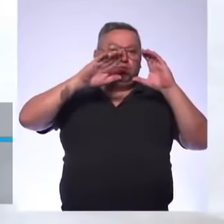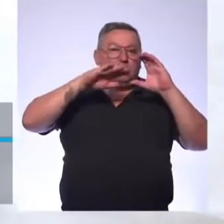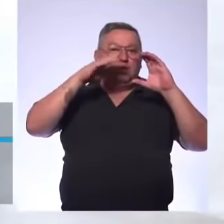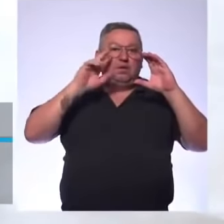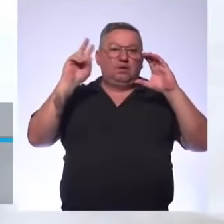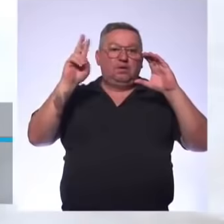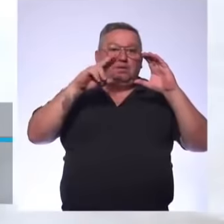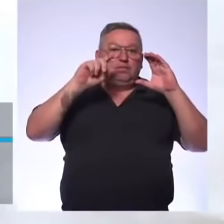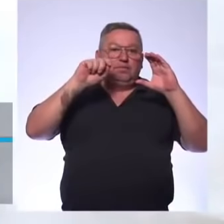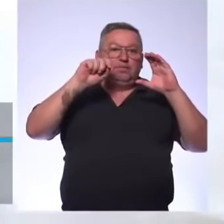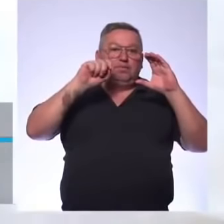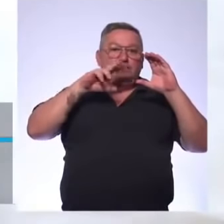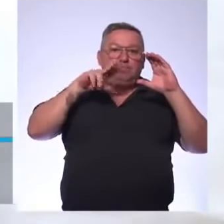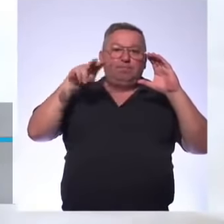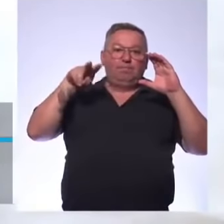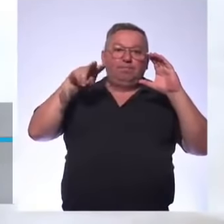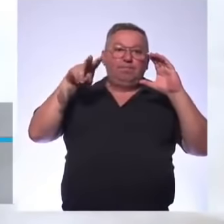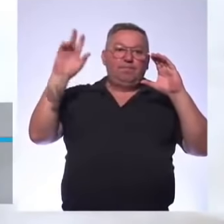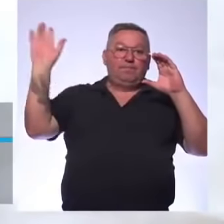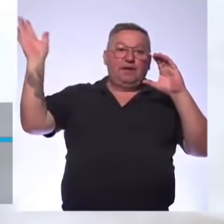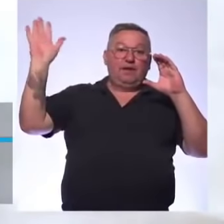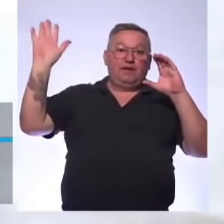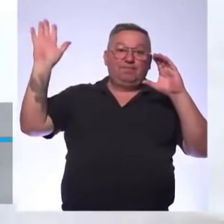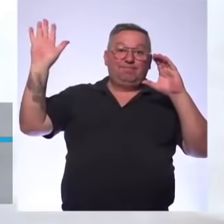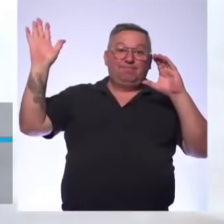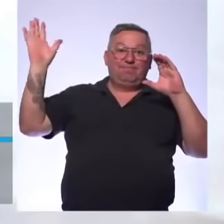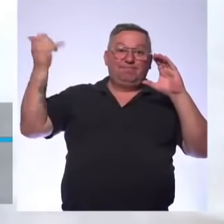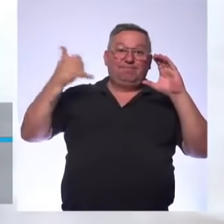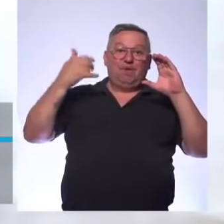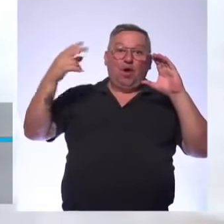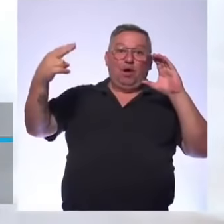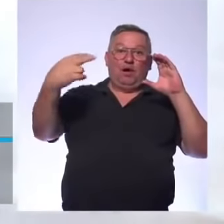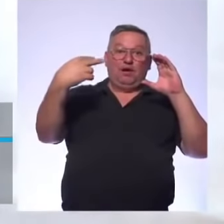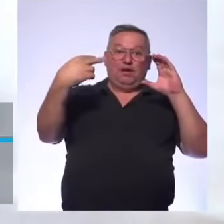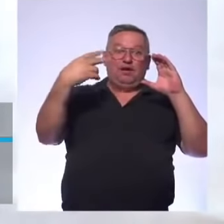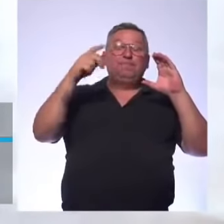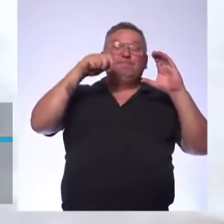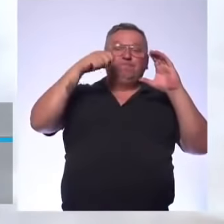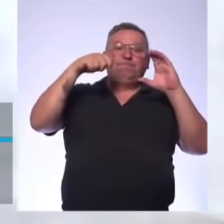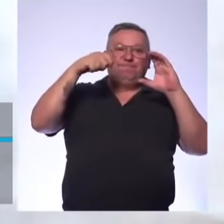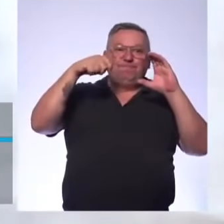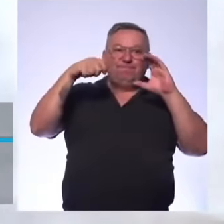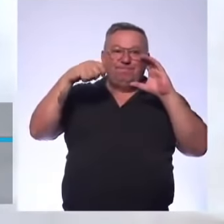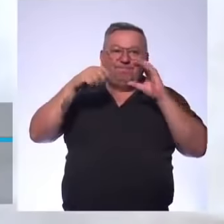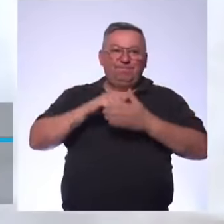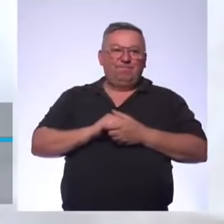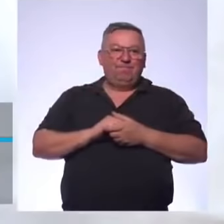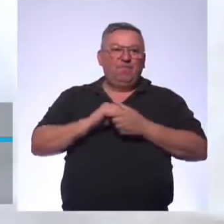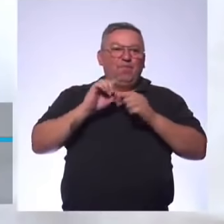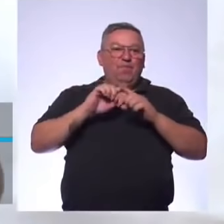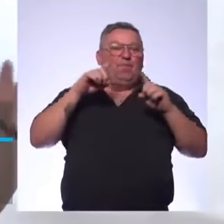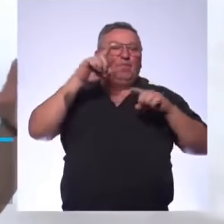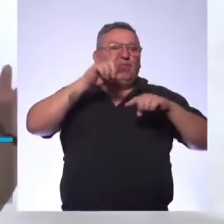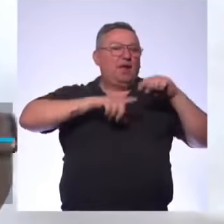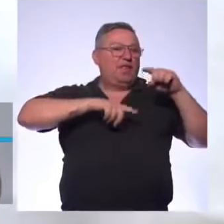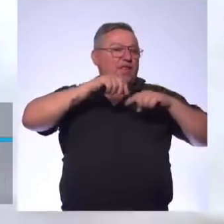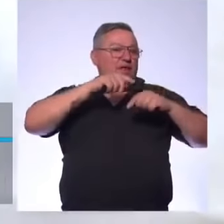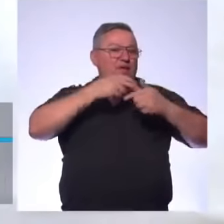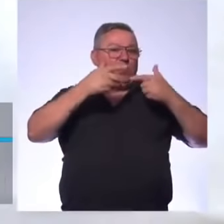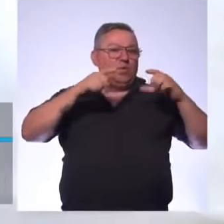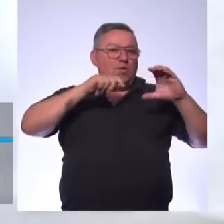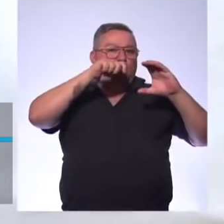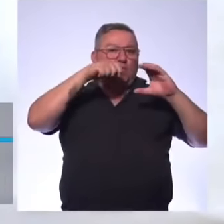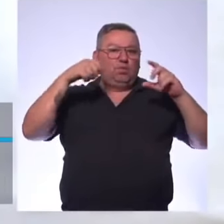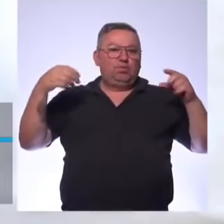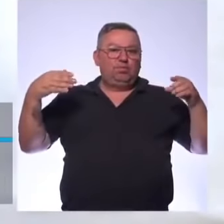que quando seu olhar para baixo por outro lado o câmera vai dar tchauzinho para mim me lembrando que eu tenho que olhar para ele material as